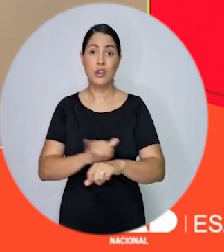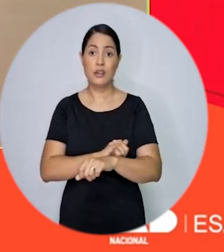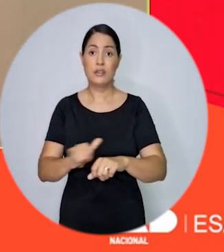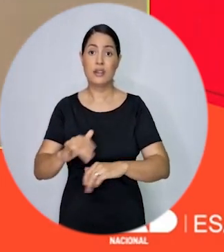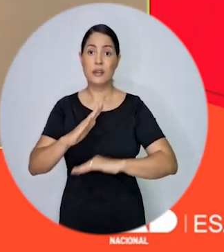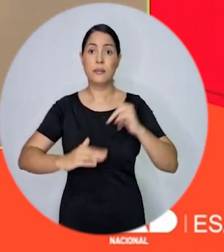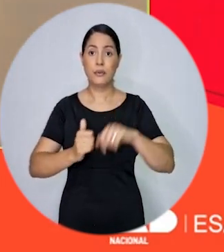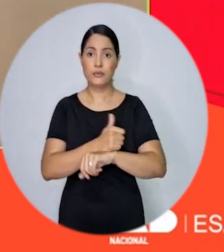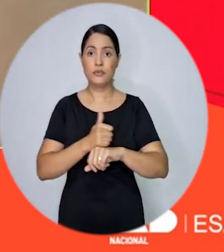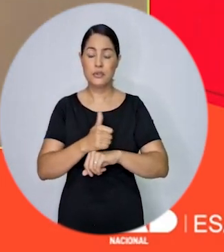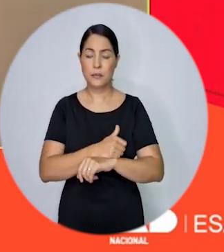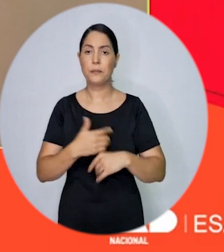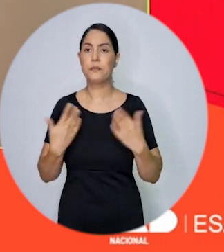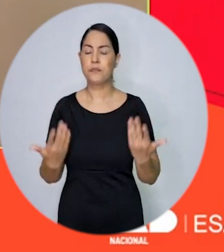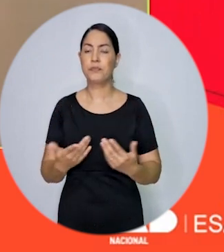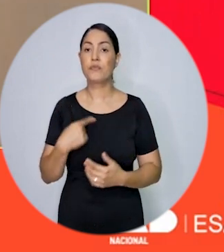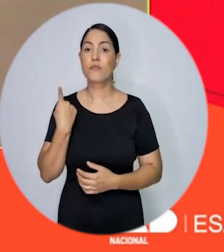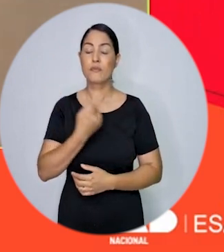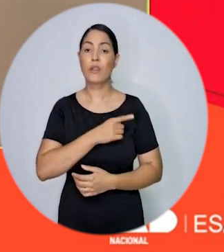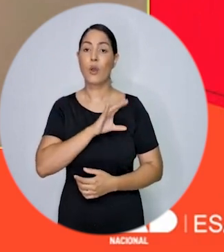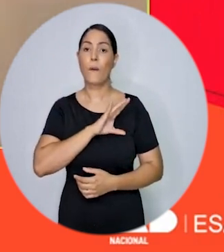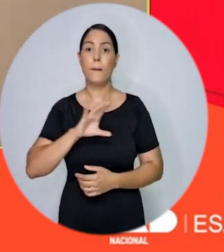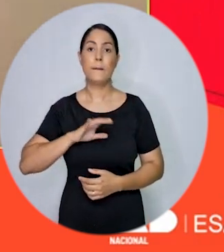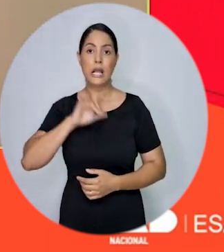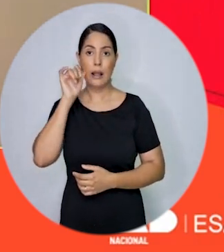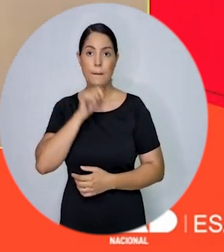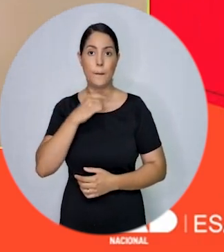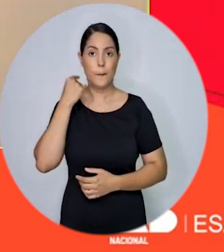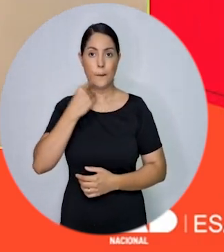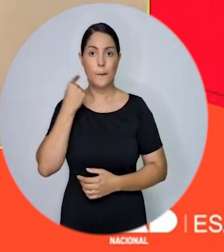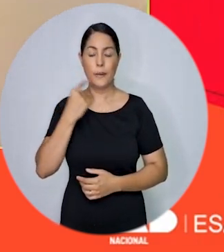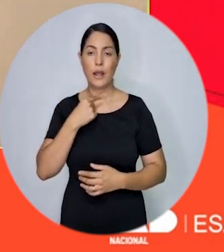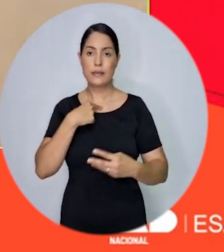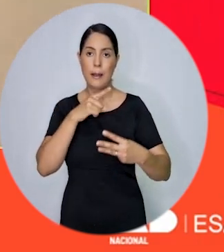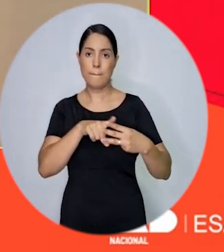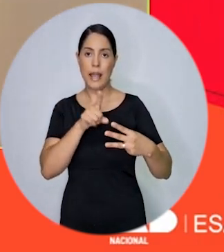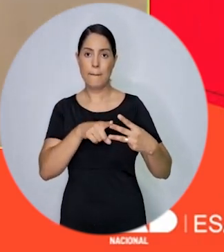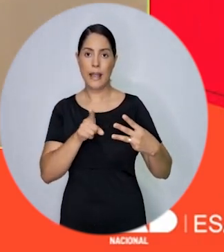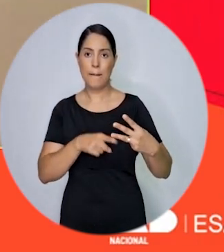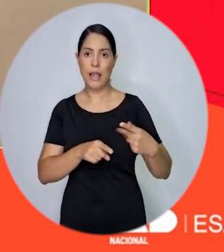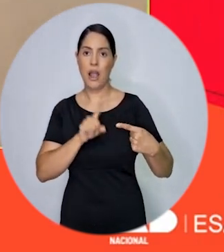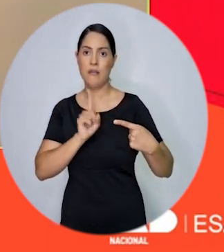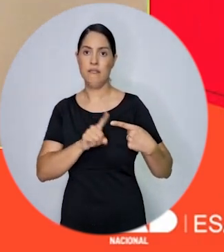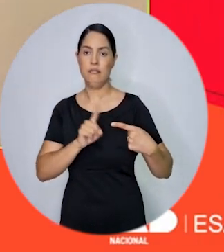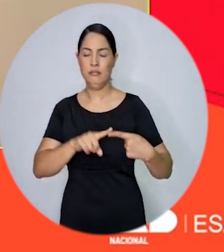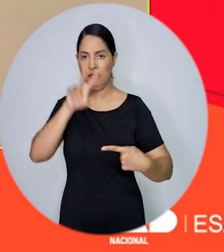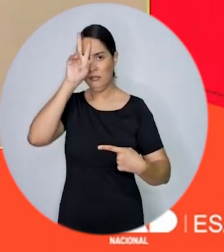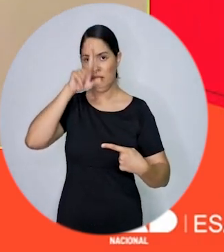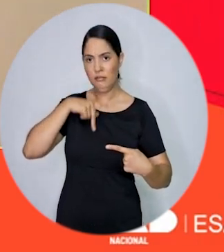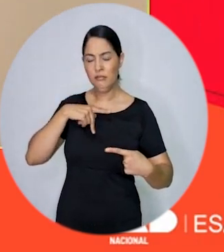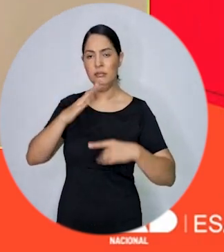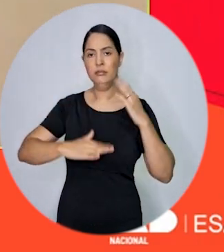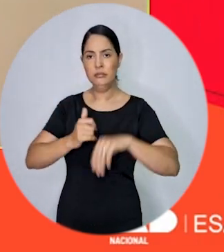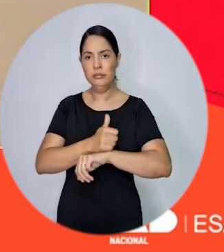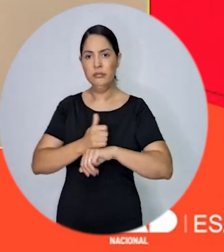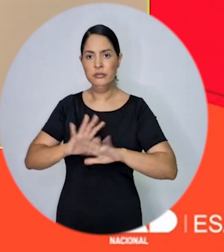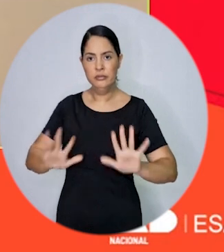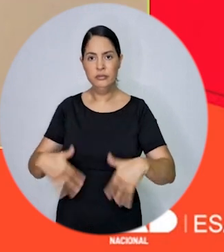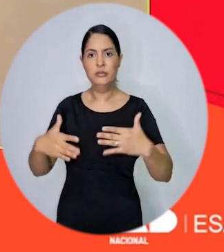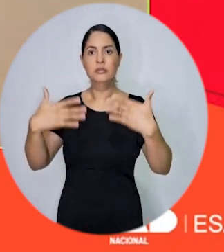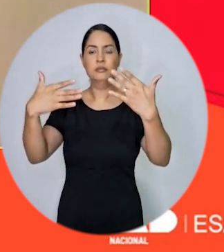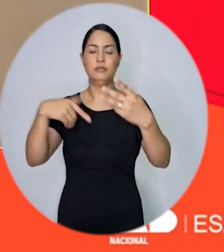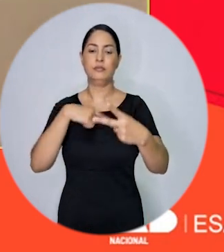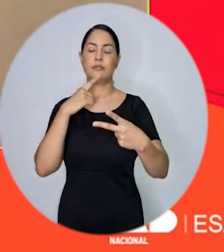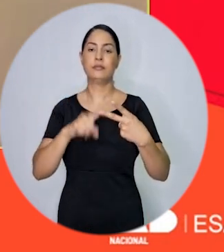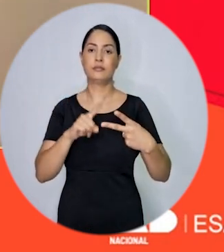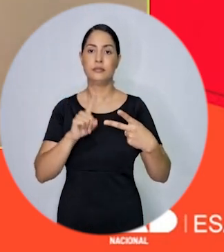profissional. A Comissão da Mulher Advogada, ela trabalha com 3 eixos desse triênio. O primeiro é o desenvolvimento pessoal e profissional,